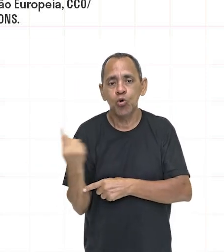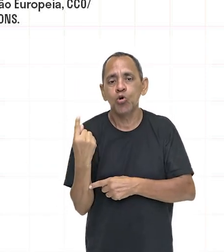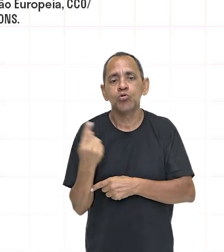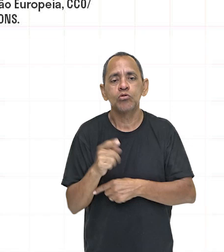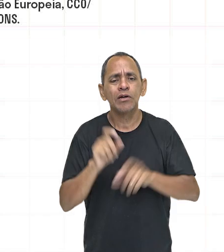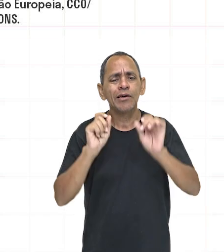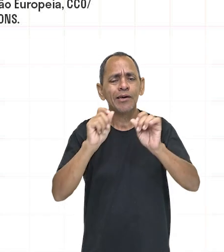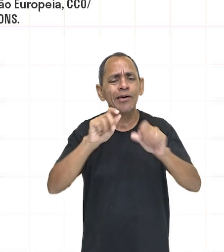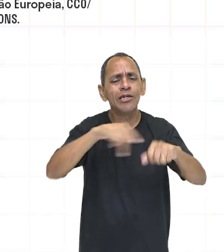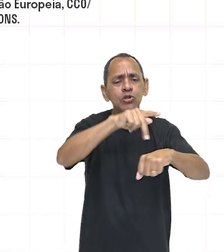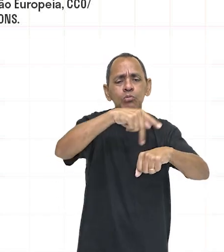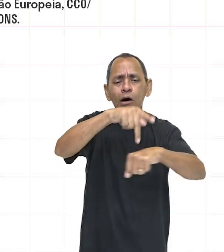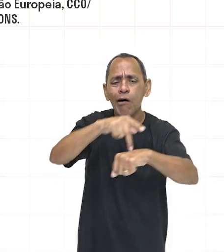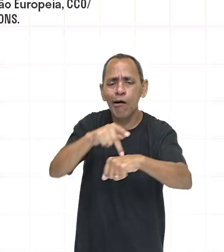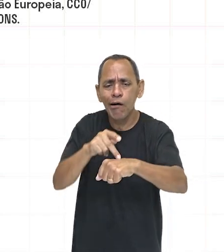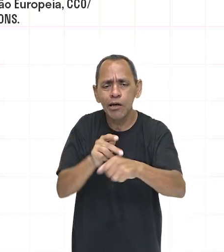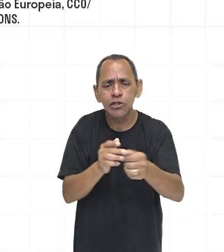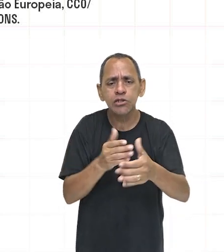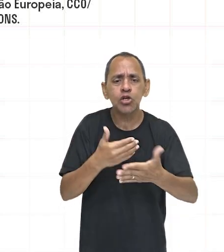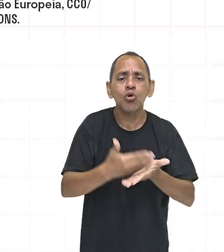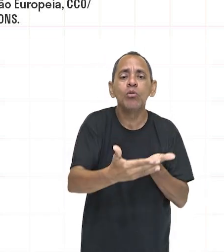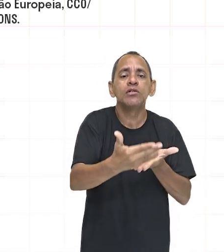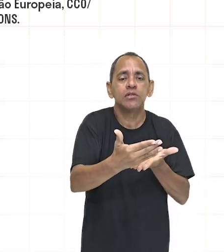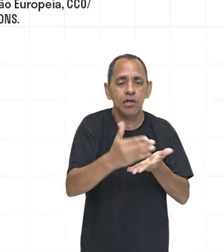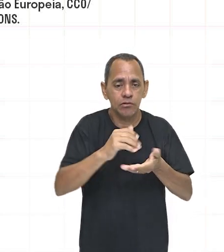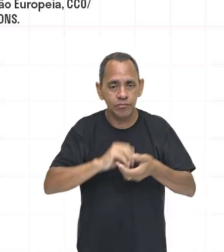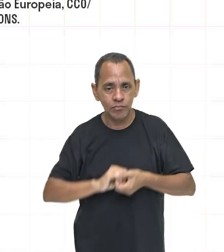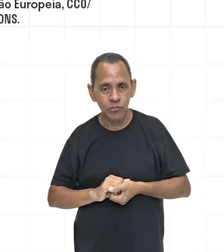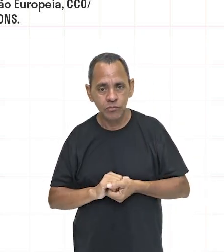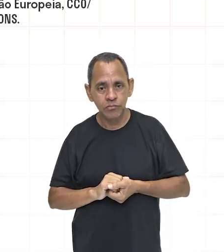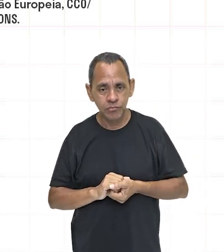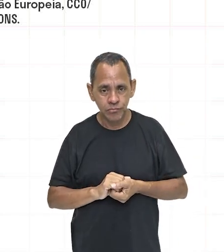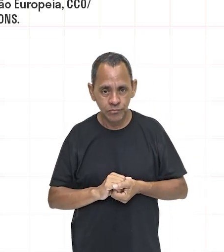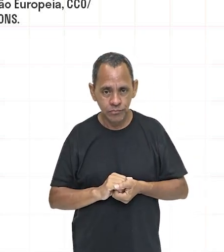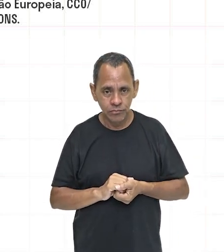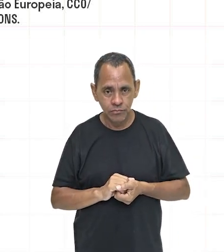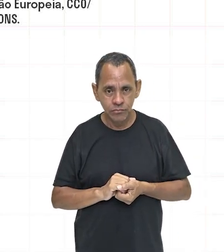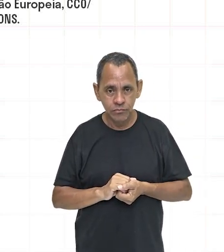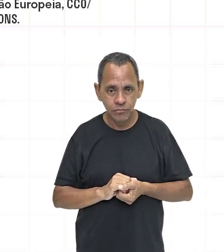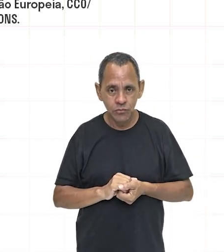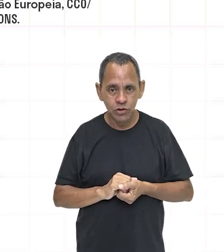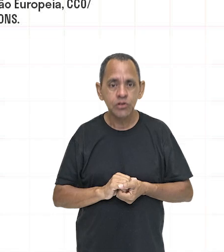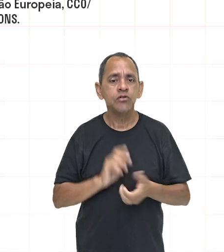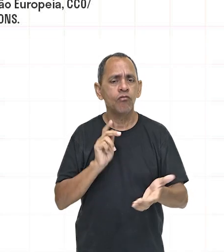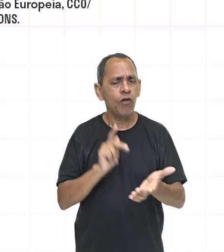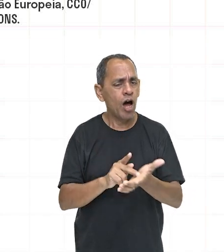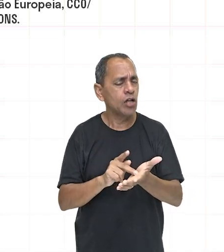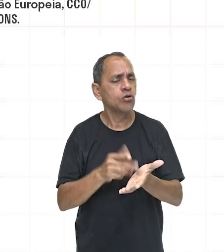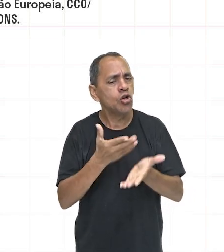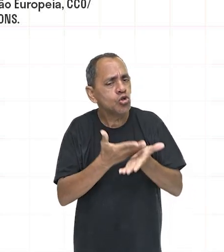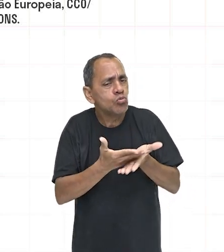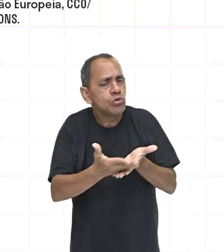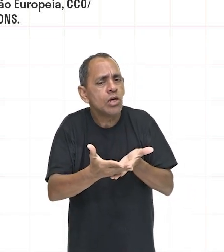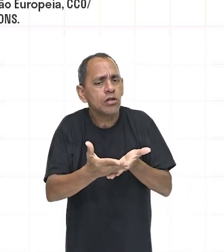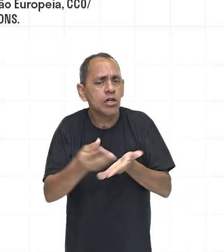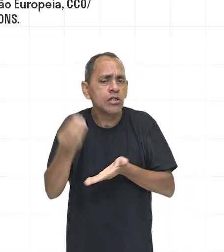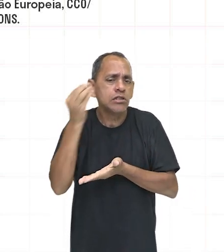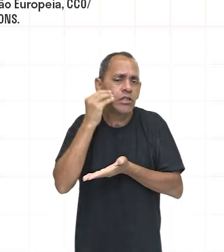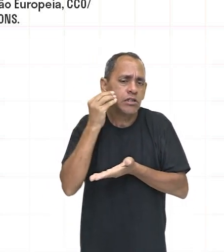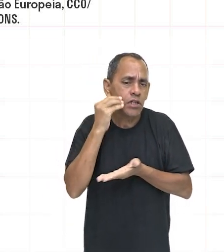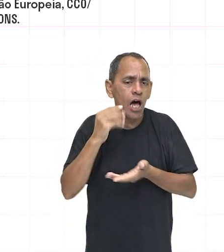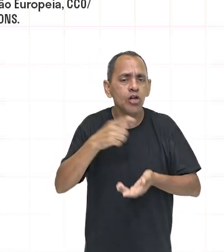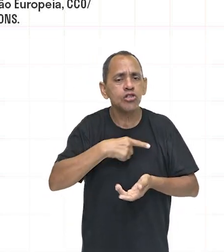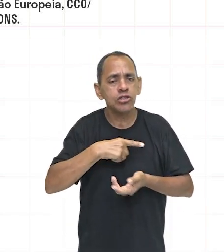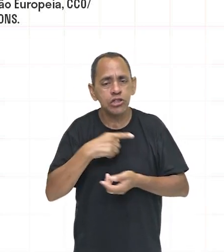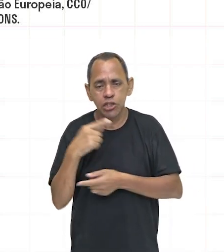que logo nesse início aí, quando eles tentaram, né, na verdade eles colocaram para ter entre esses países